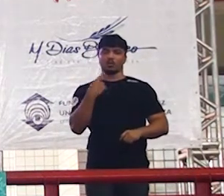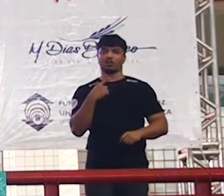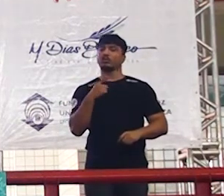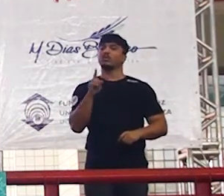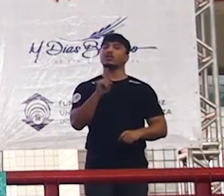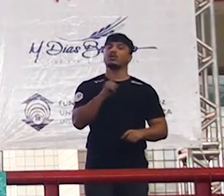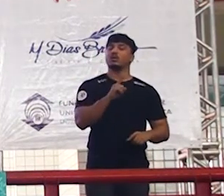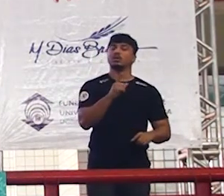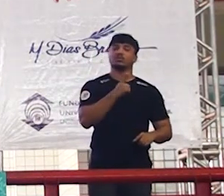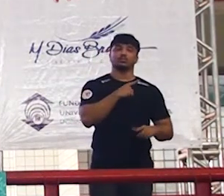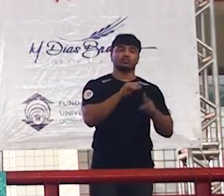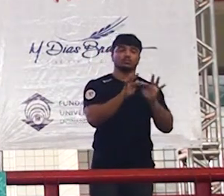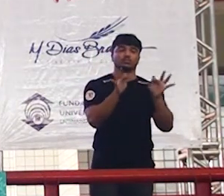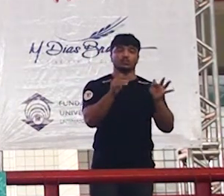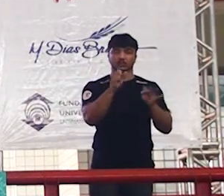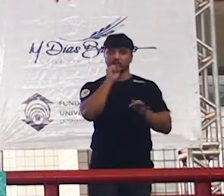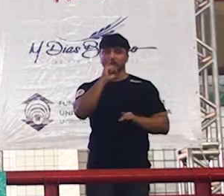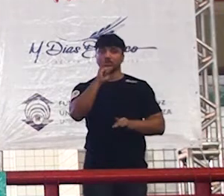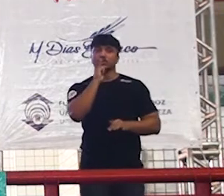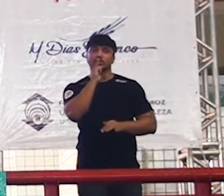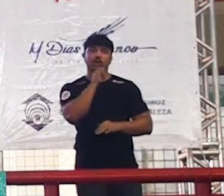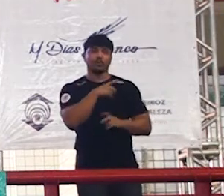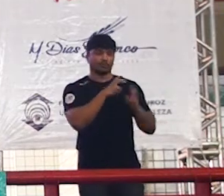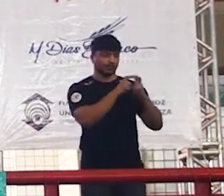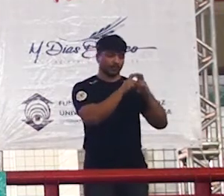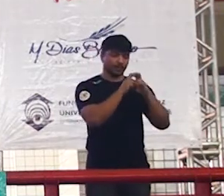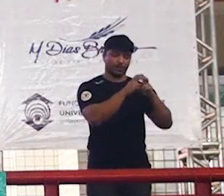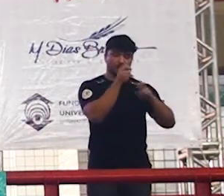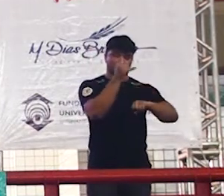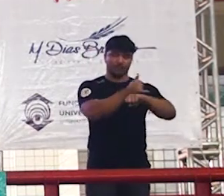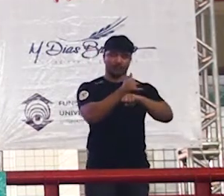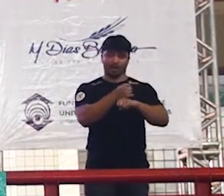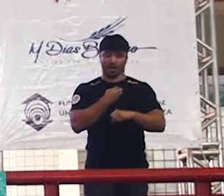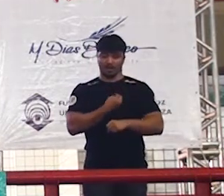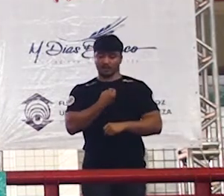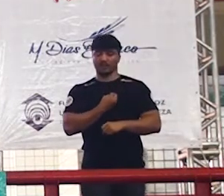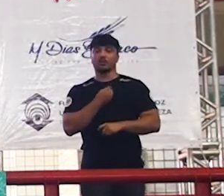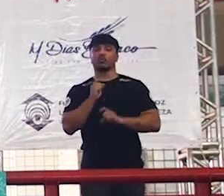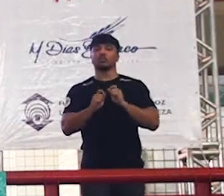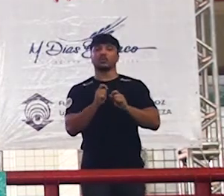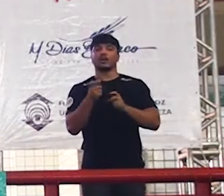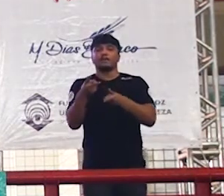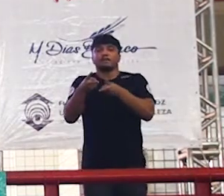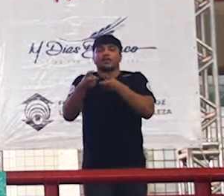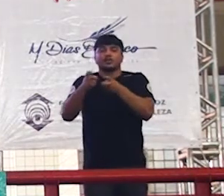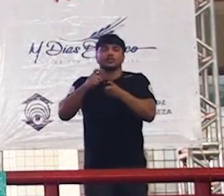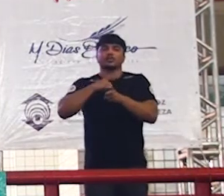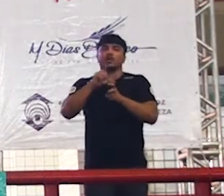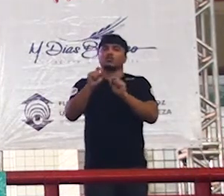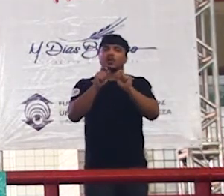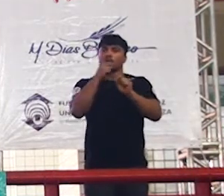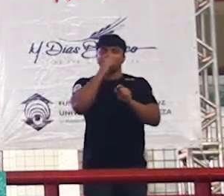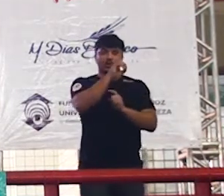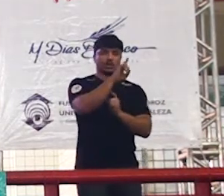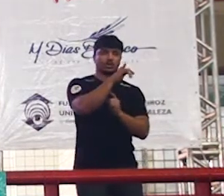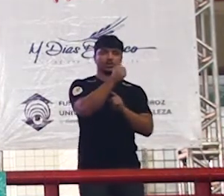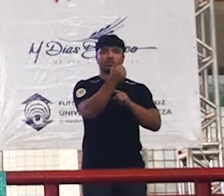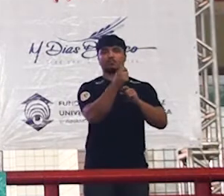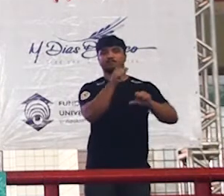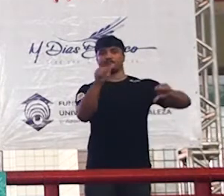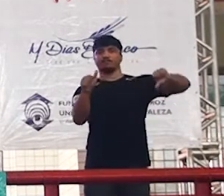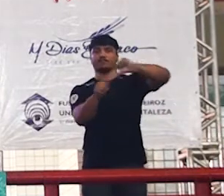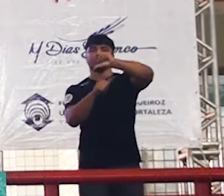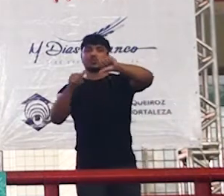Não. Se esse trem de ferro atravessou a vida dela, perceba que ela já saiu da denotação